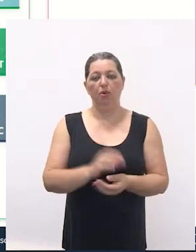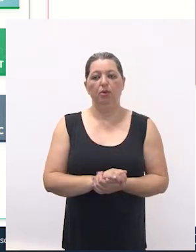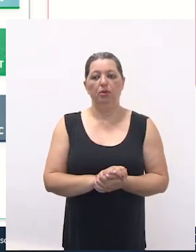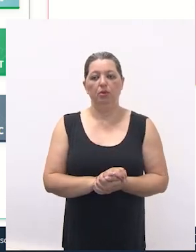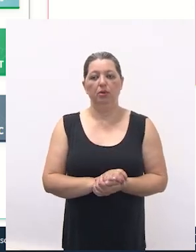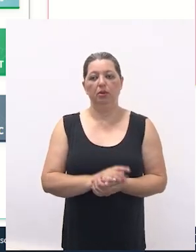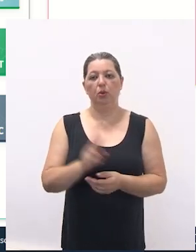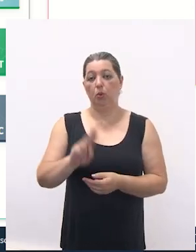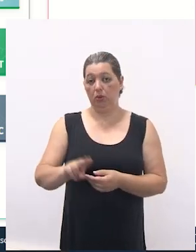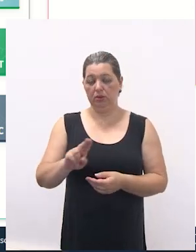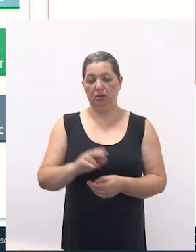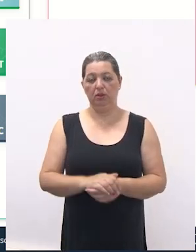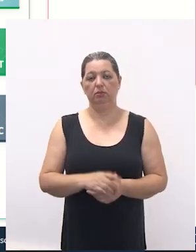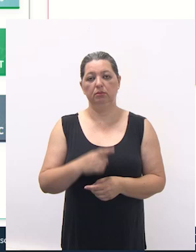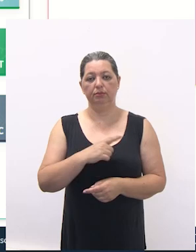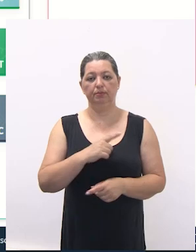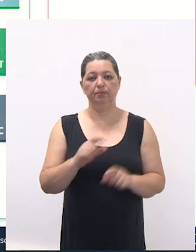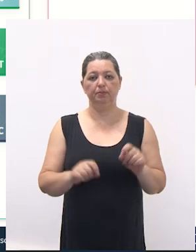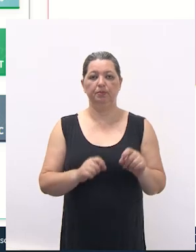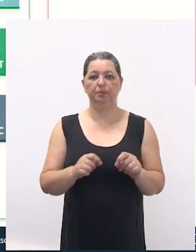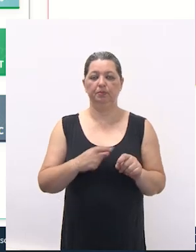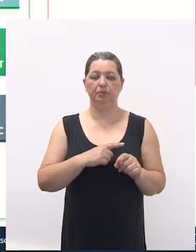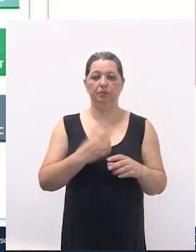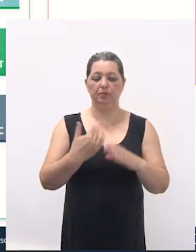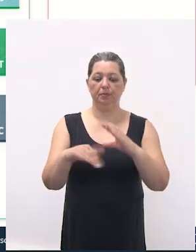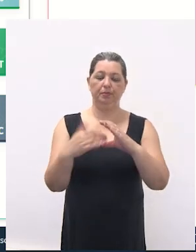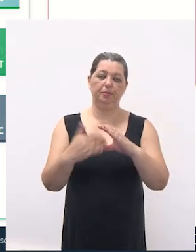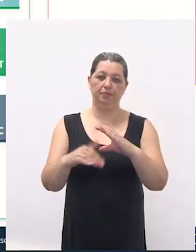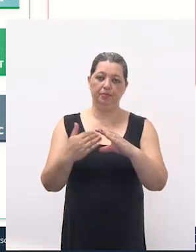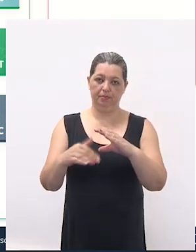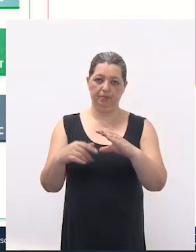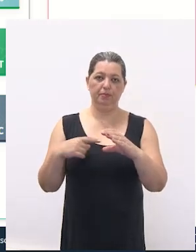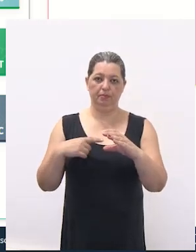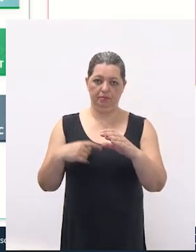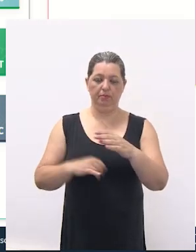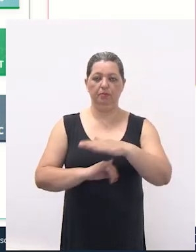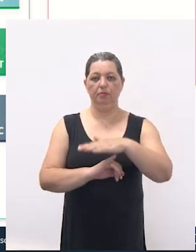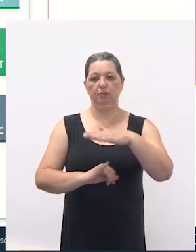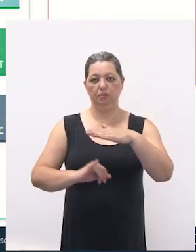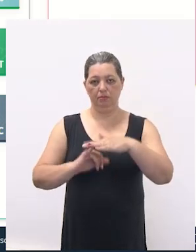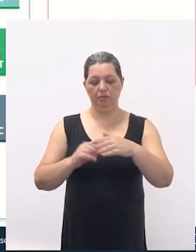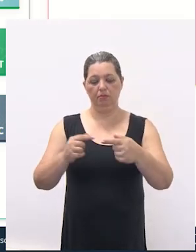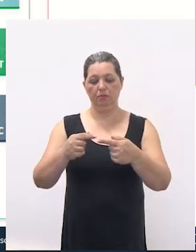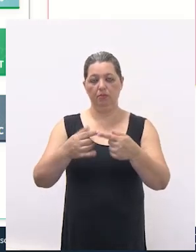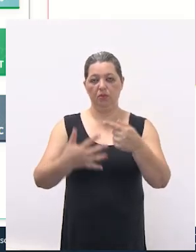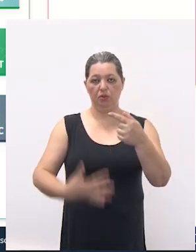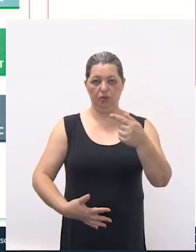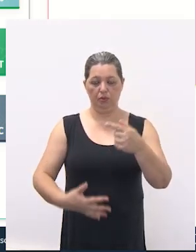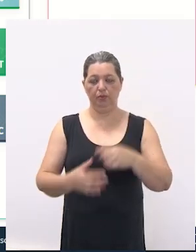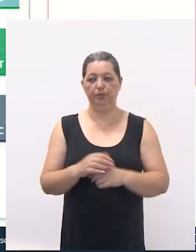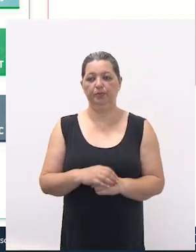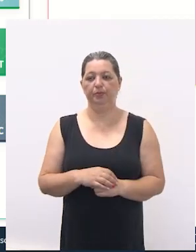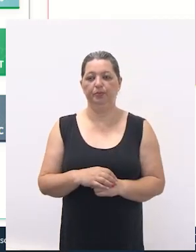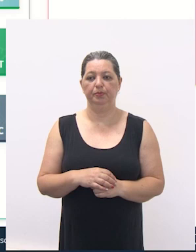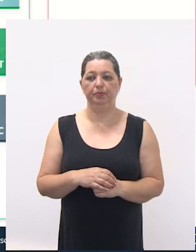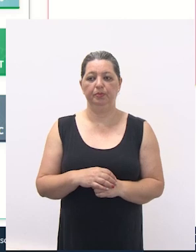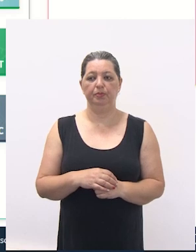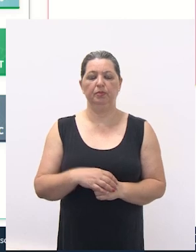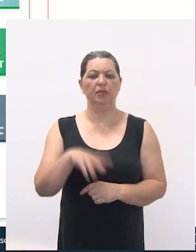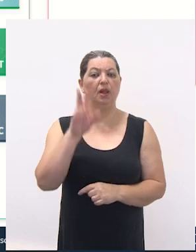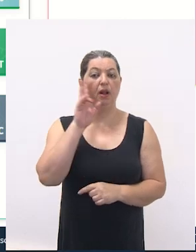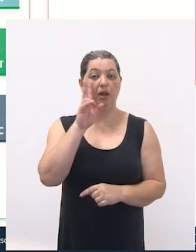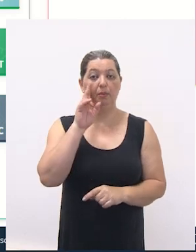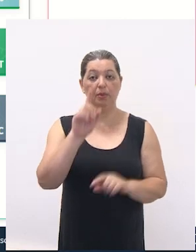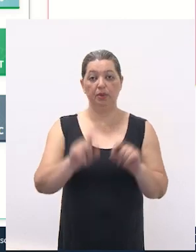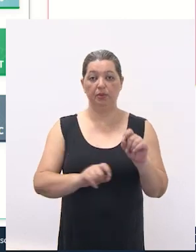E a gente, então, tem esse e-mail institucional Google e Microsoft. Lembrando só, Giovanni, que